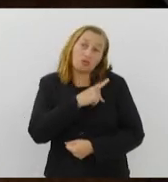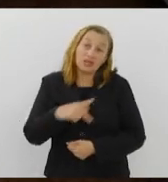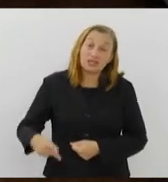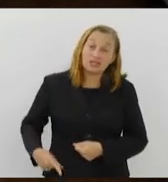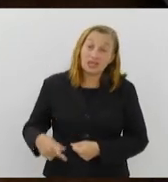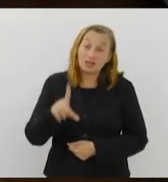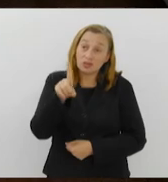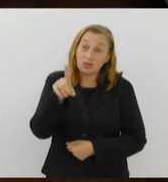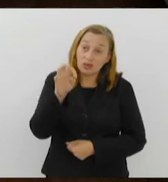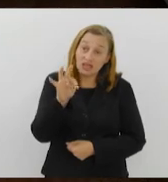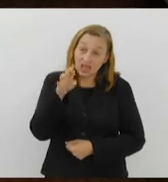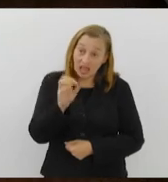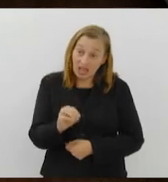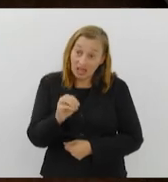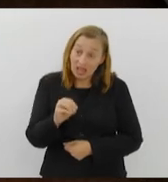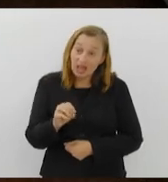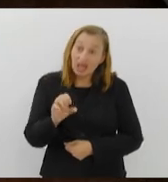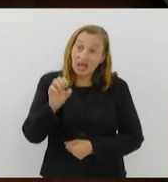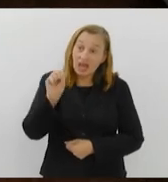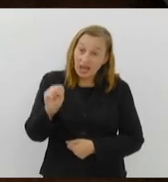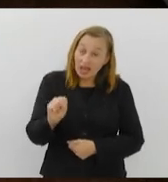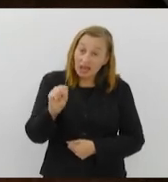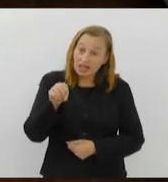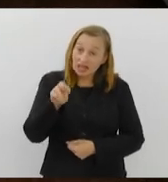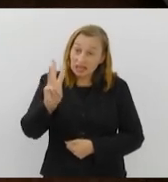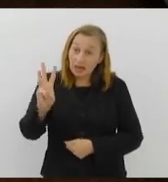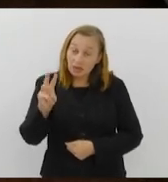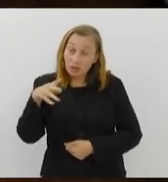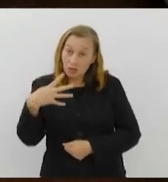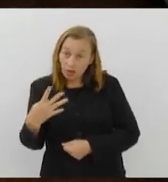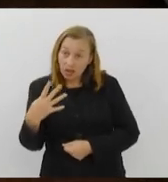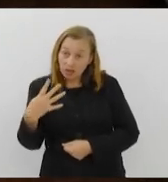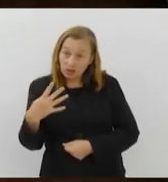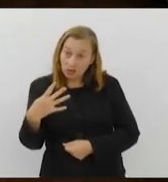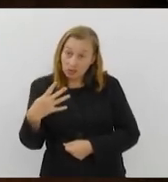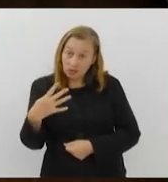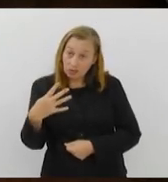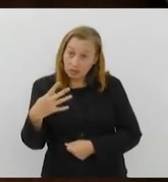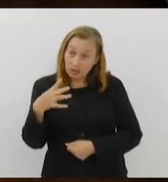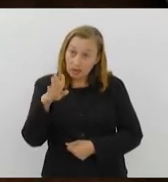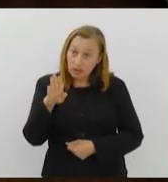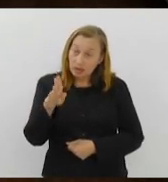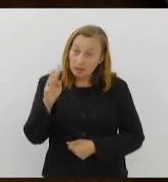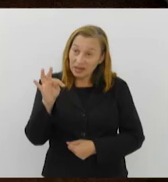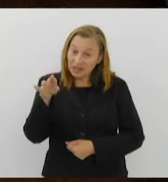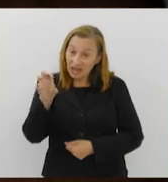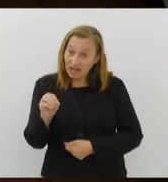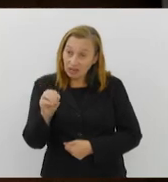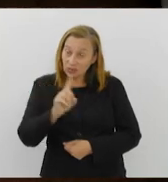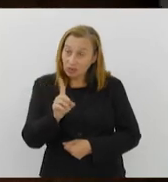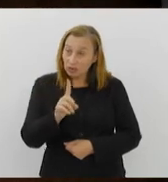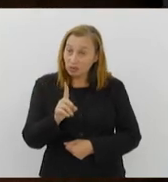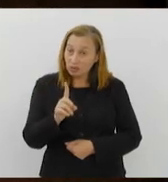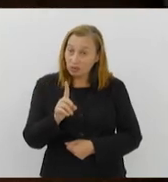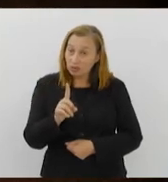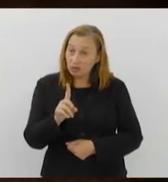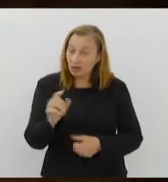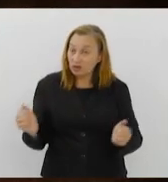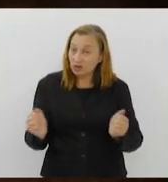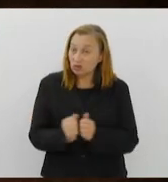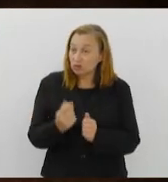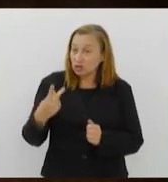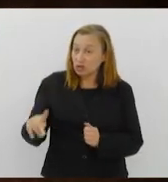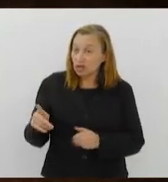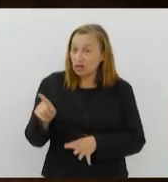Detro confessou que a SW4 blindada, no valor de R$18 mil, não estava a serviço dele enquanto presidente, até